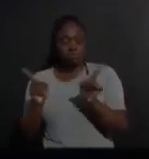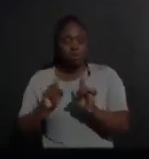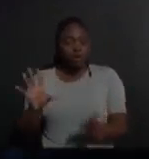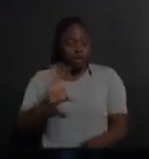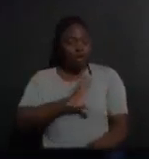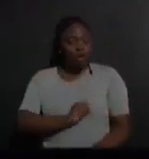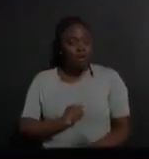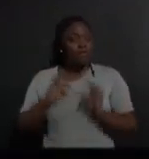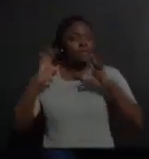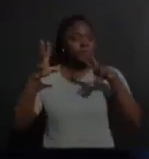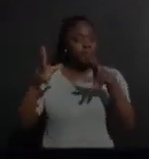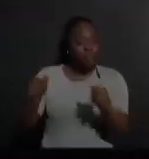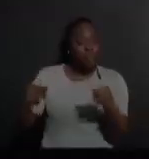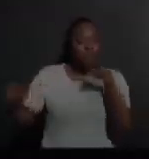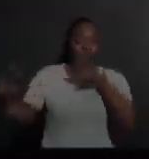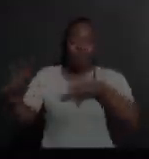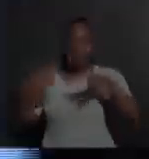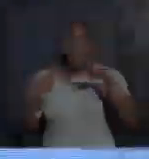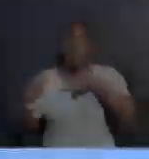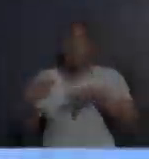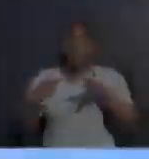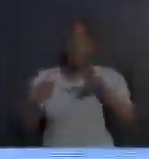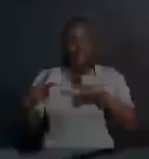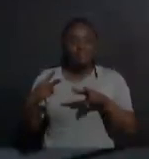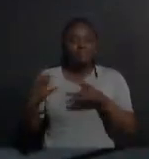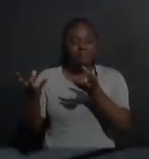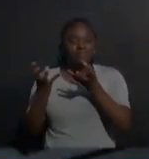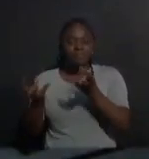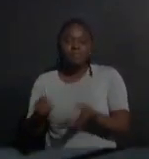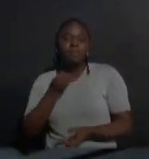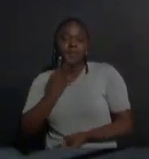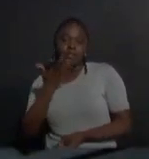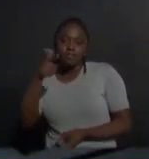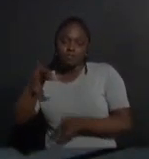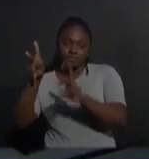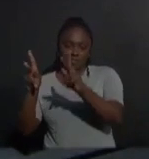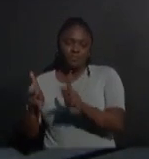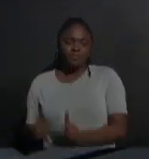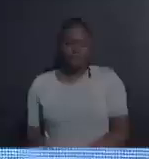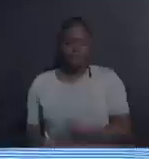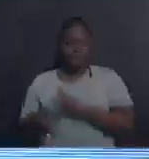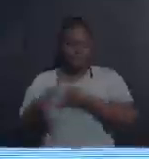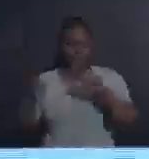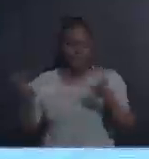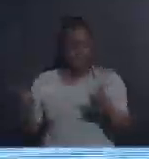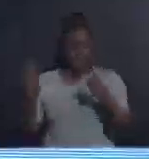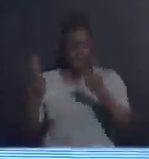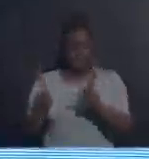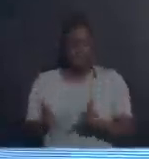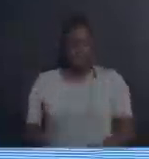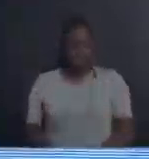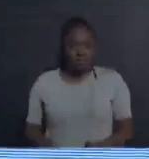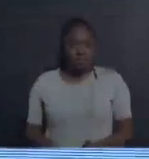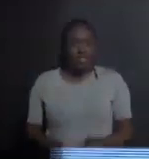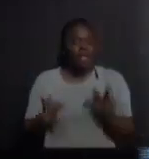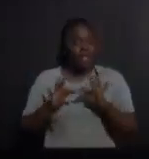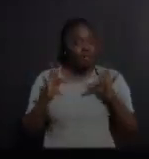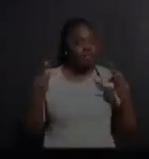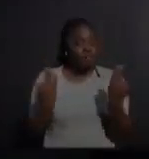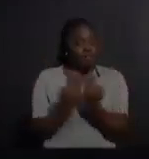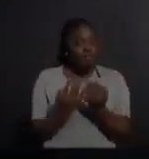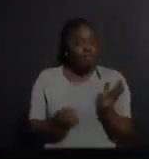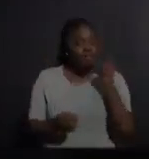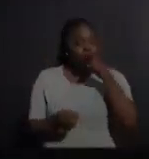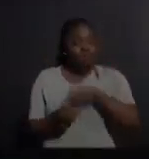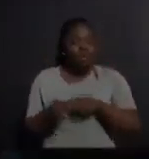olhar para todo mundo e desejar o bem. E ser alguém diferente. Resgatar o conceito de família. A igreja